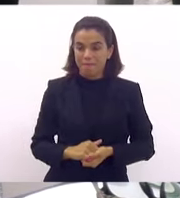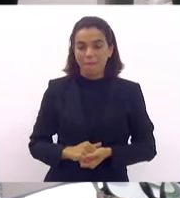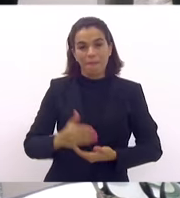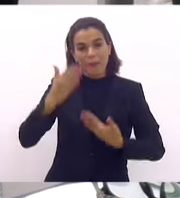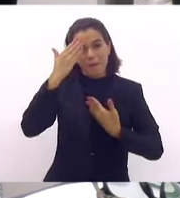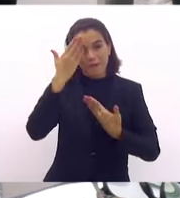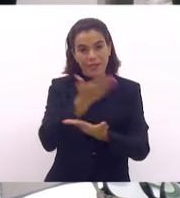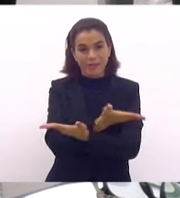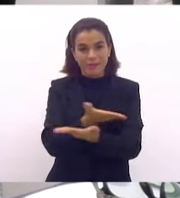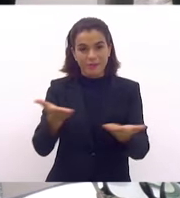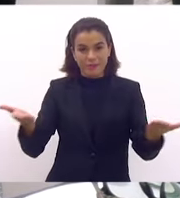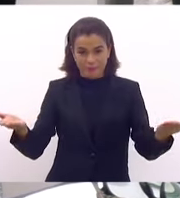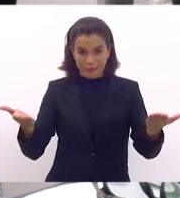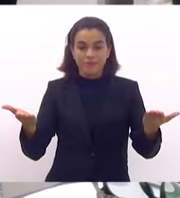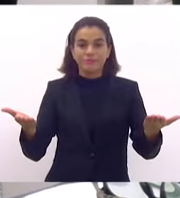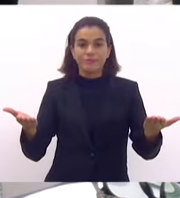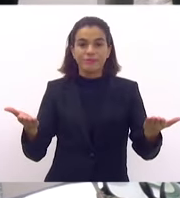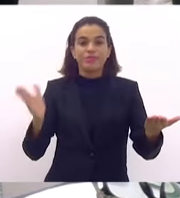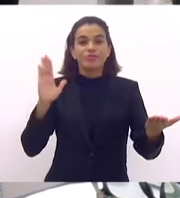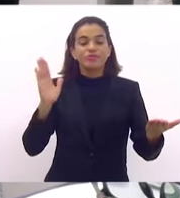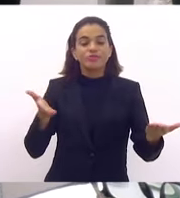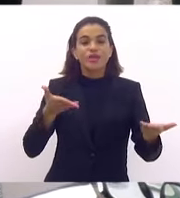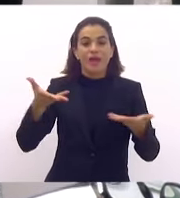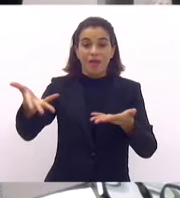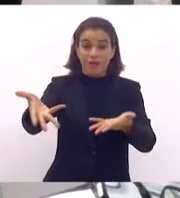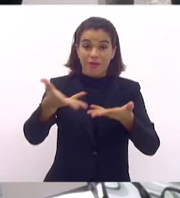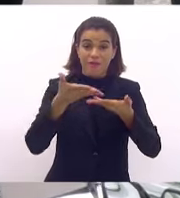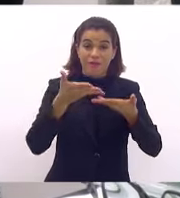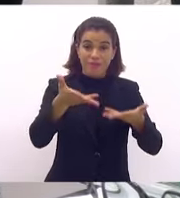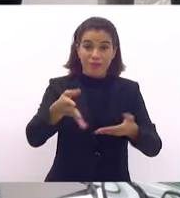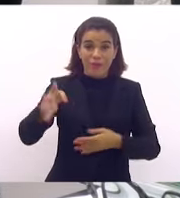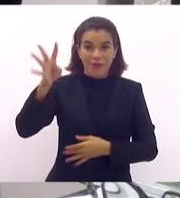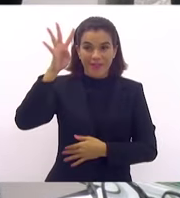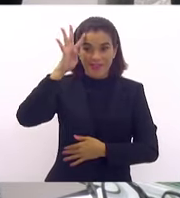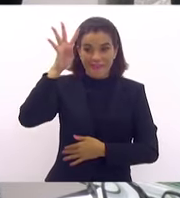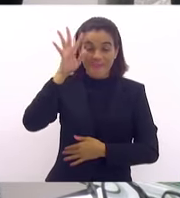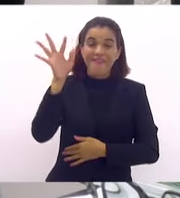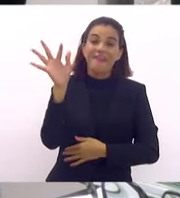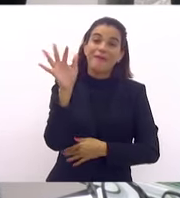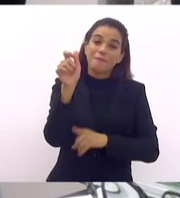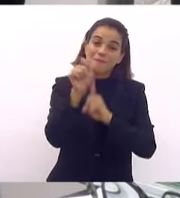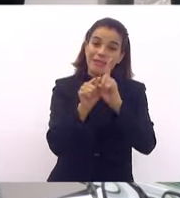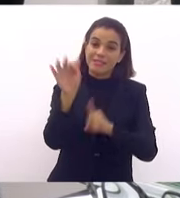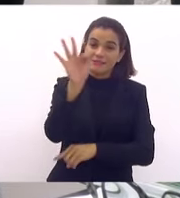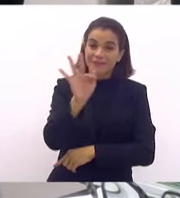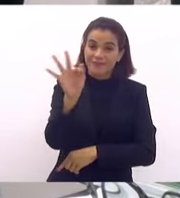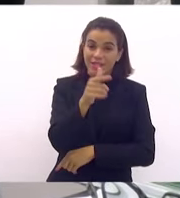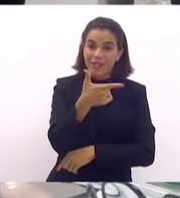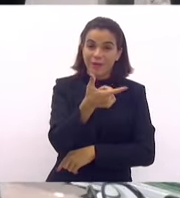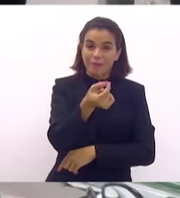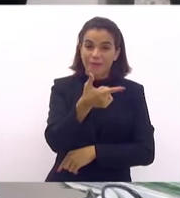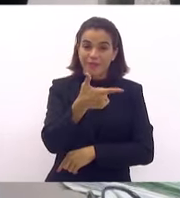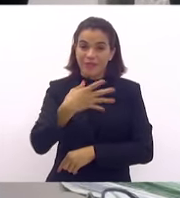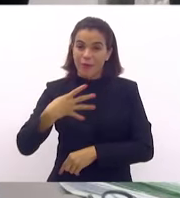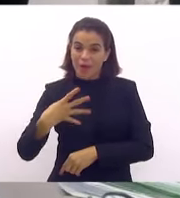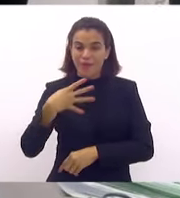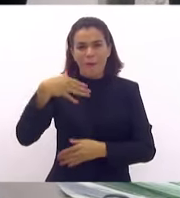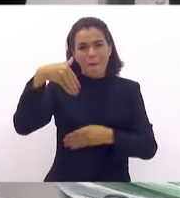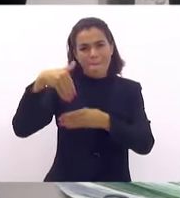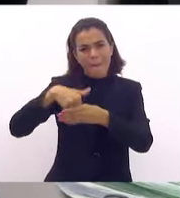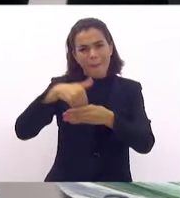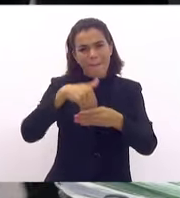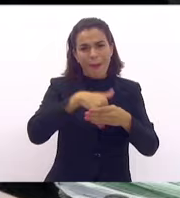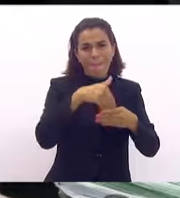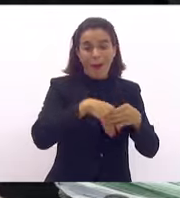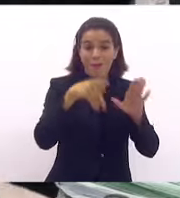muito obrigado a todos. Já fica a convocação para, na próxima quarta-feira, em fevereiro, que estejamos aqui votando todos os projetos que